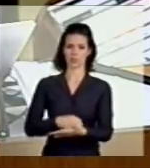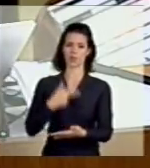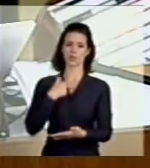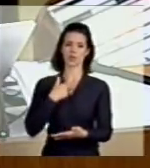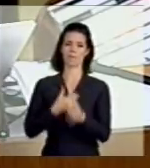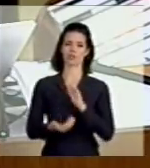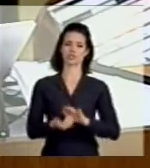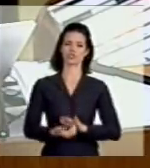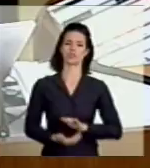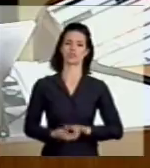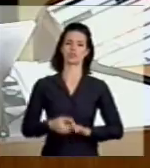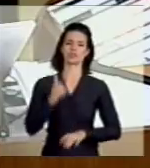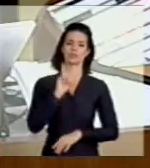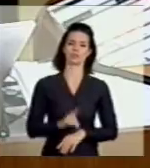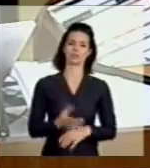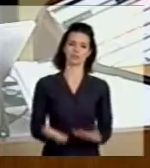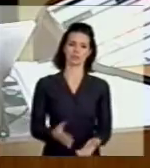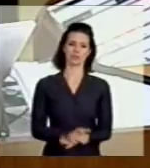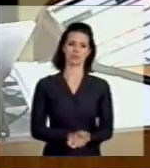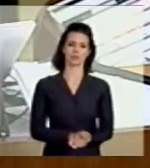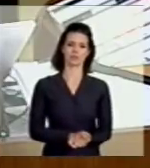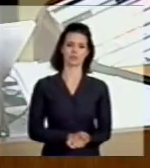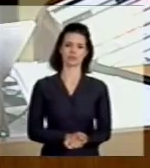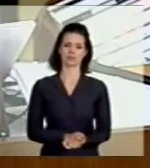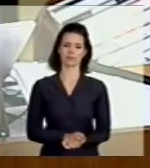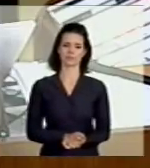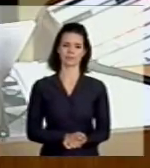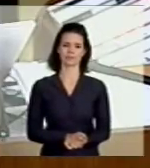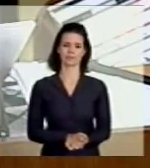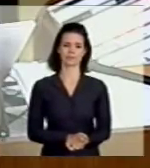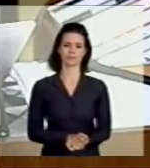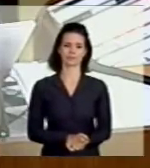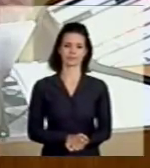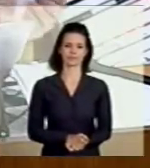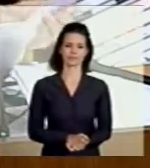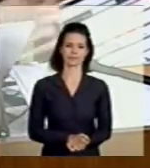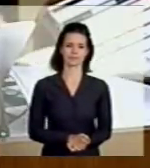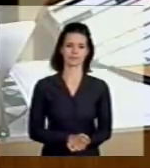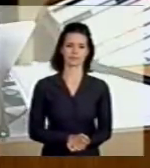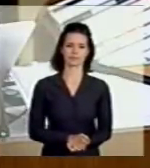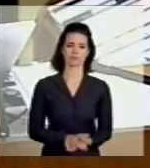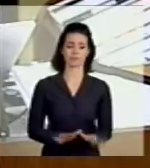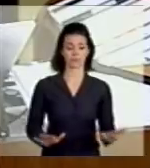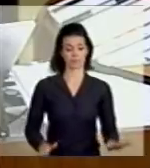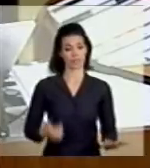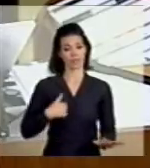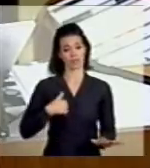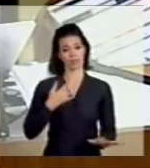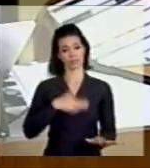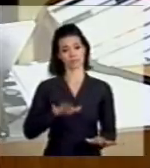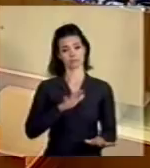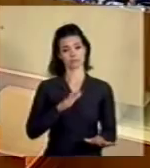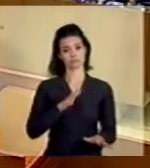sob pena de invalidade total do instrumento. Entretanto, com o devido respeito, não vislumbro a suposta violação aos direitos dos